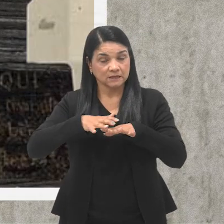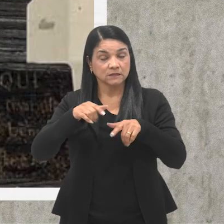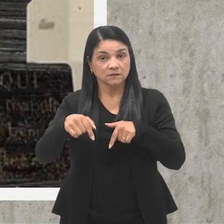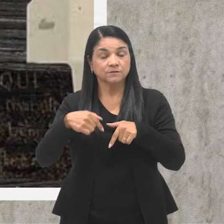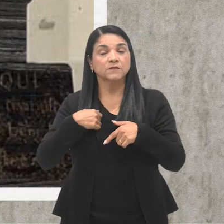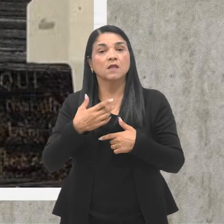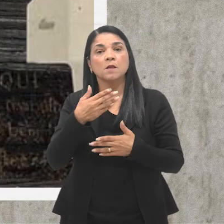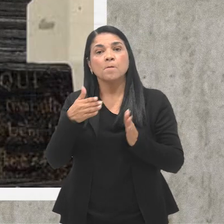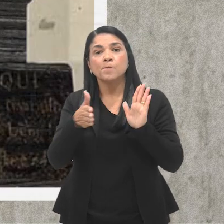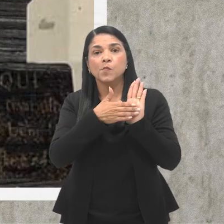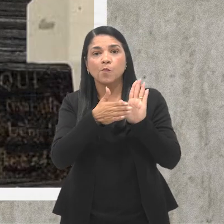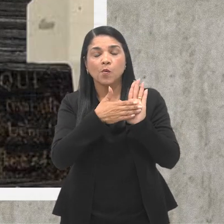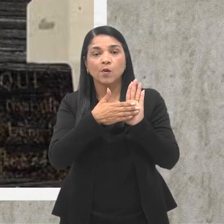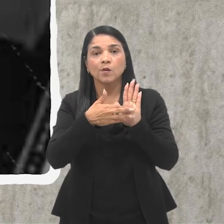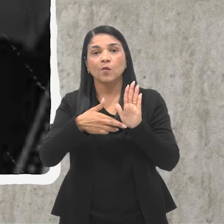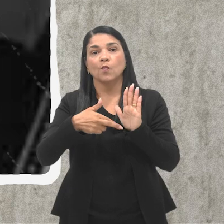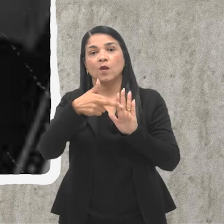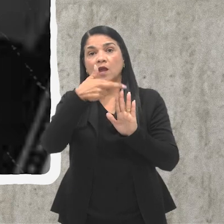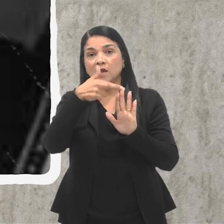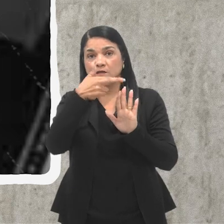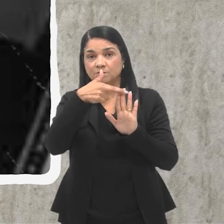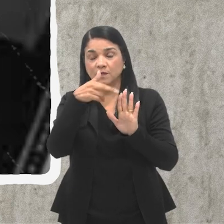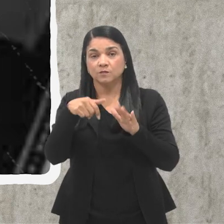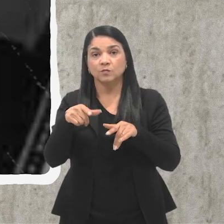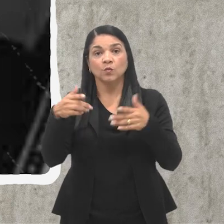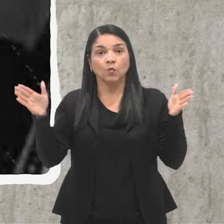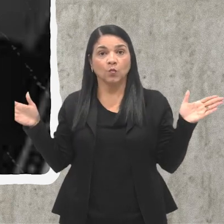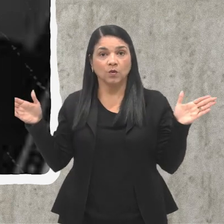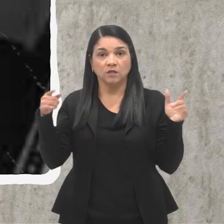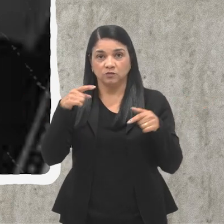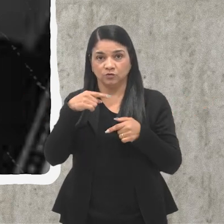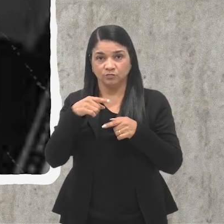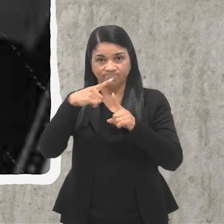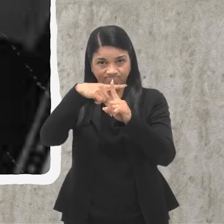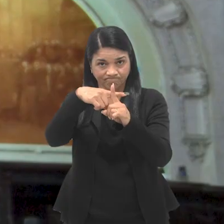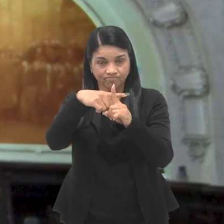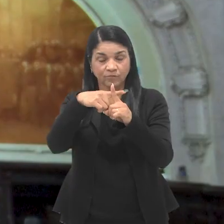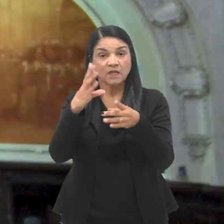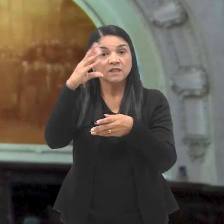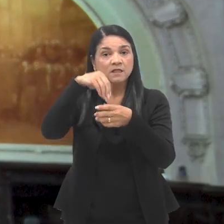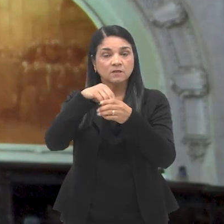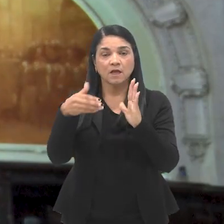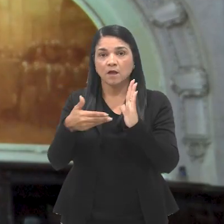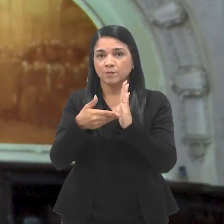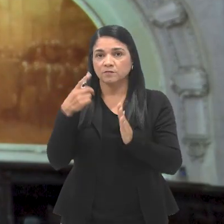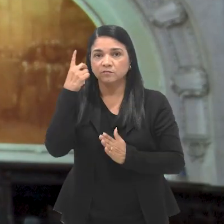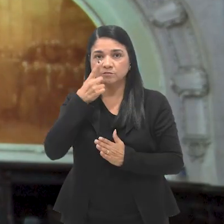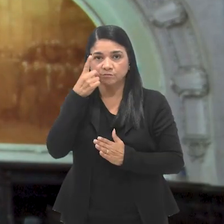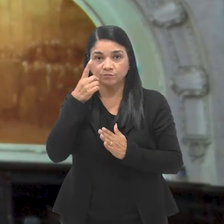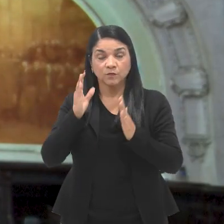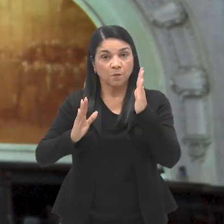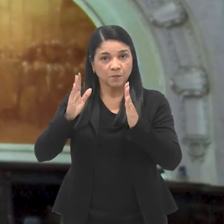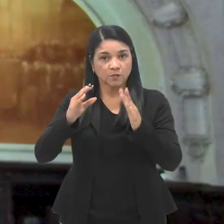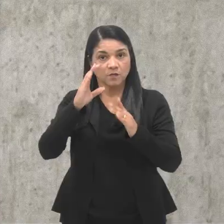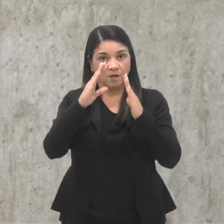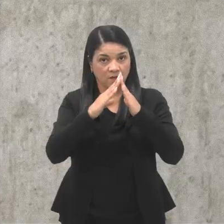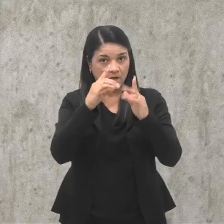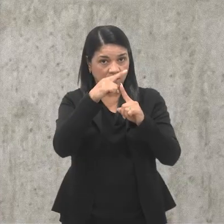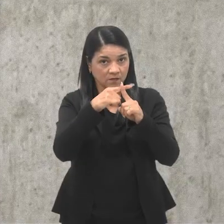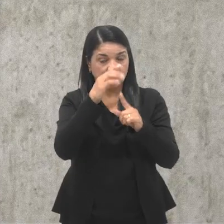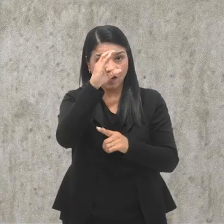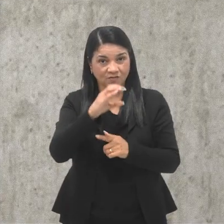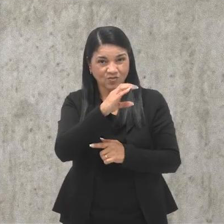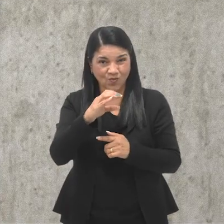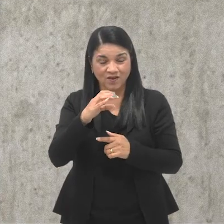de origem integralista, vai propor um requerimento de entronizar o Cristo no plenário da Câmara dos Deputados.